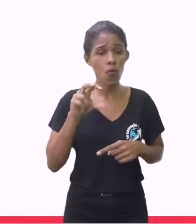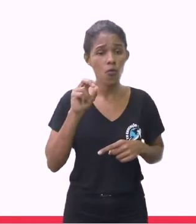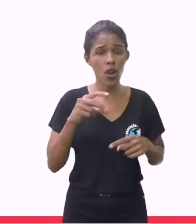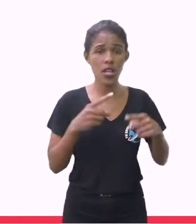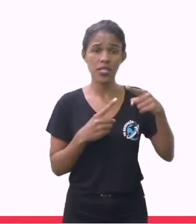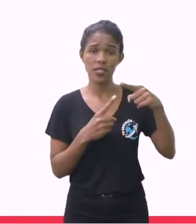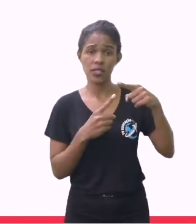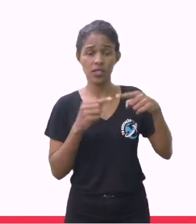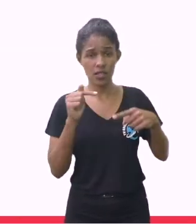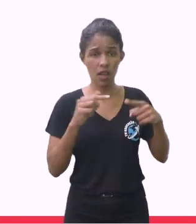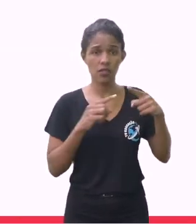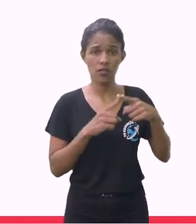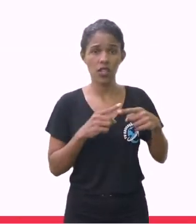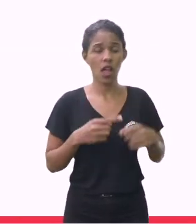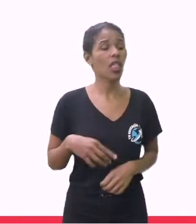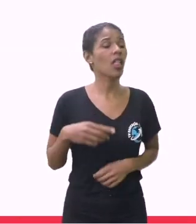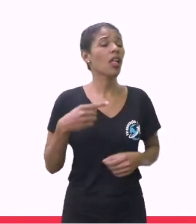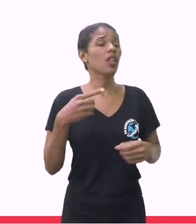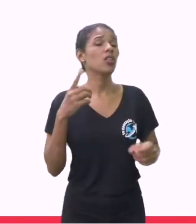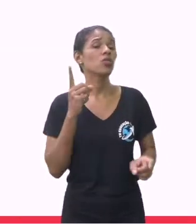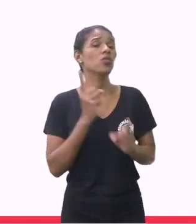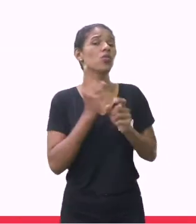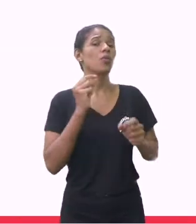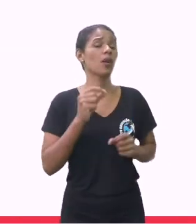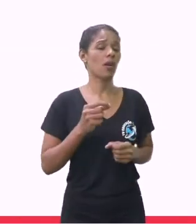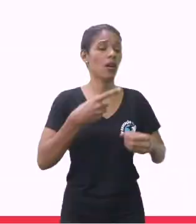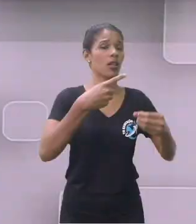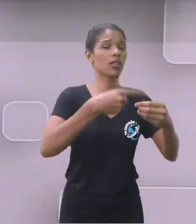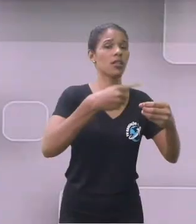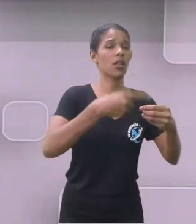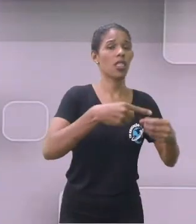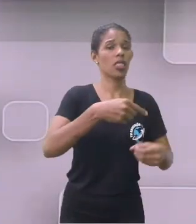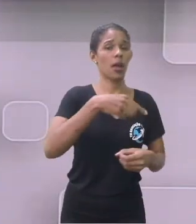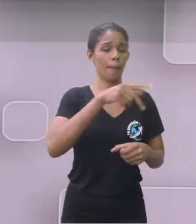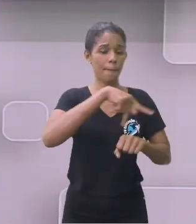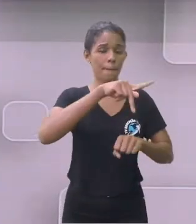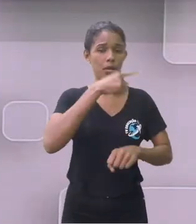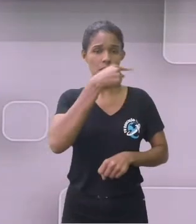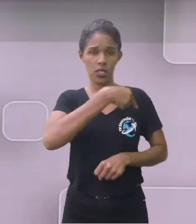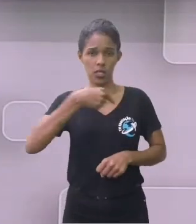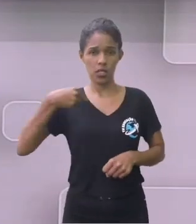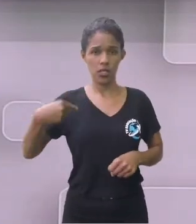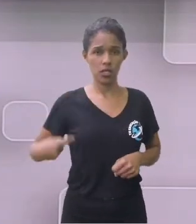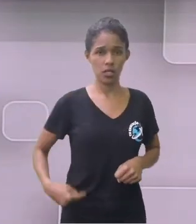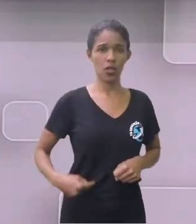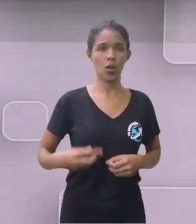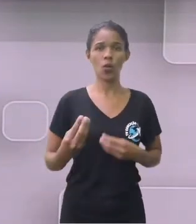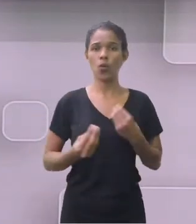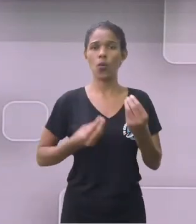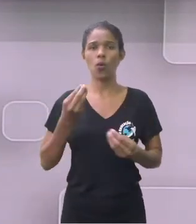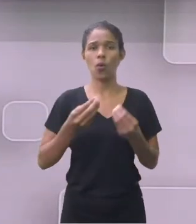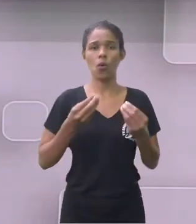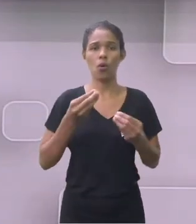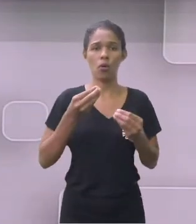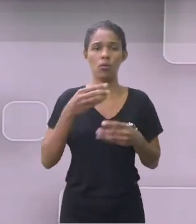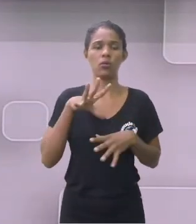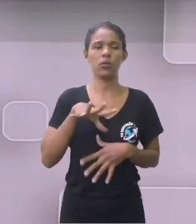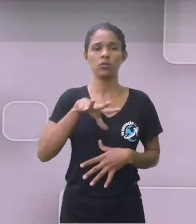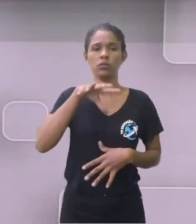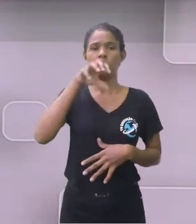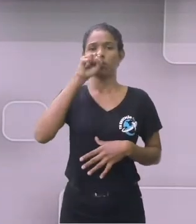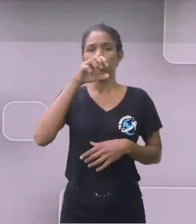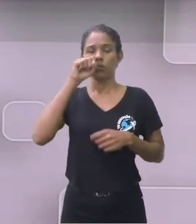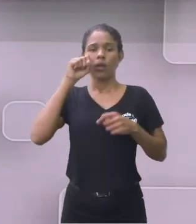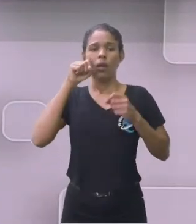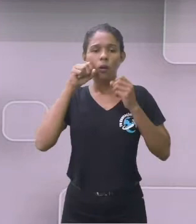em Wuhan, na China, em dezembro de 2019, em secreções respiratórias de pacientes com pneumonia de